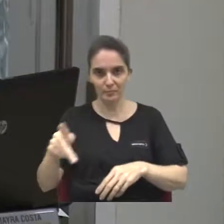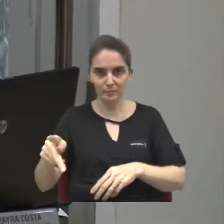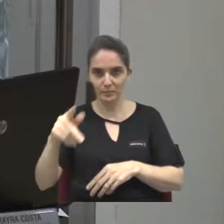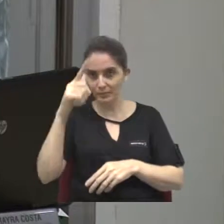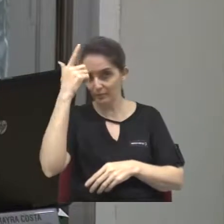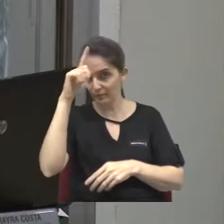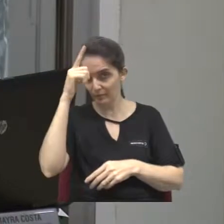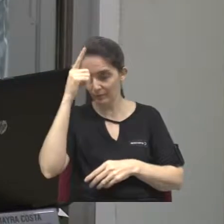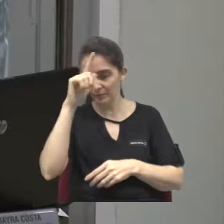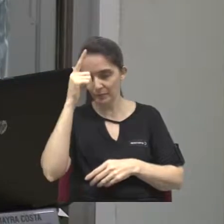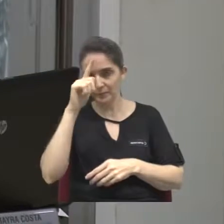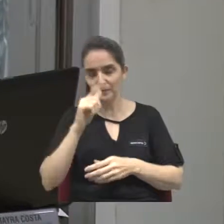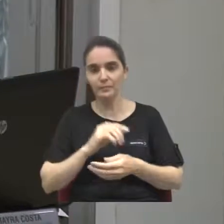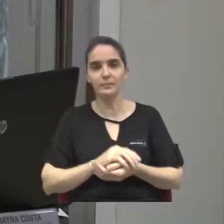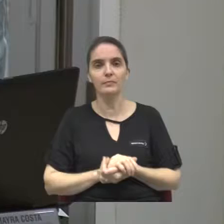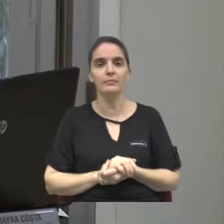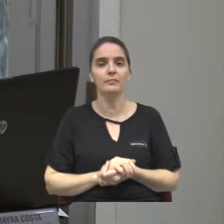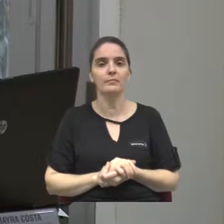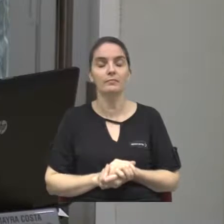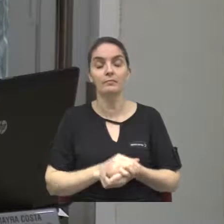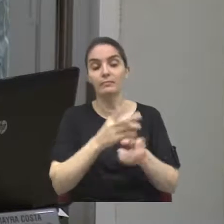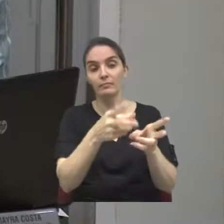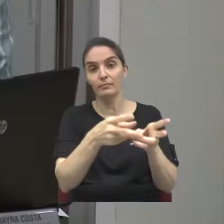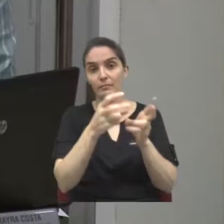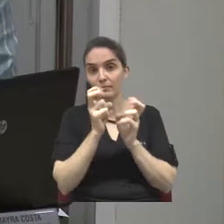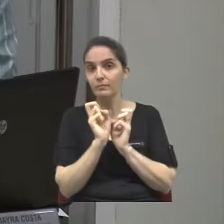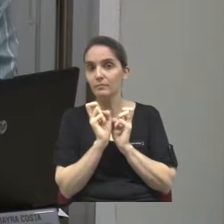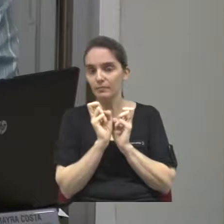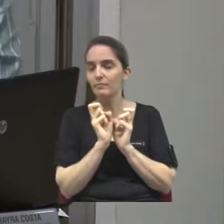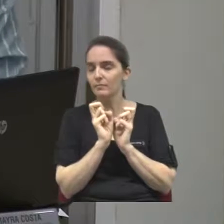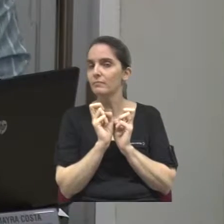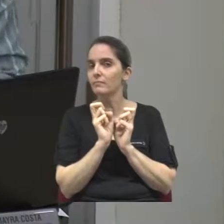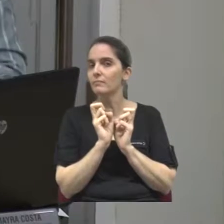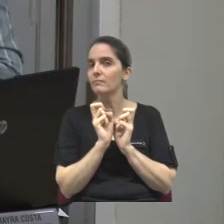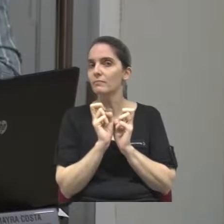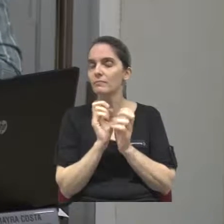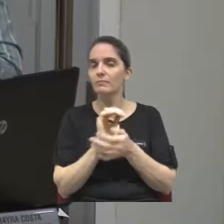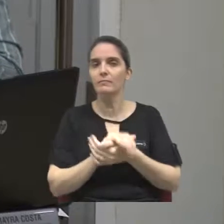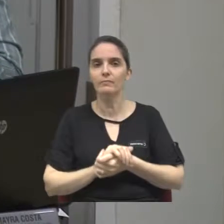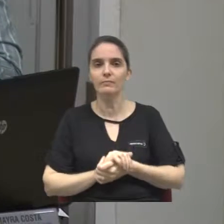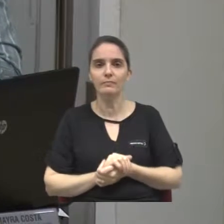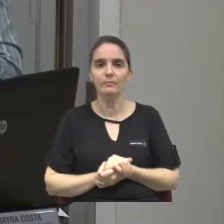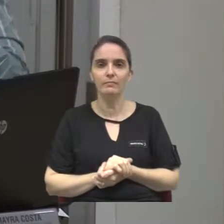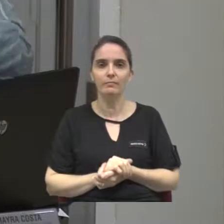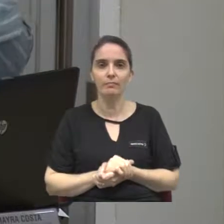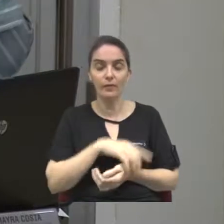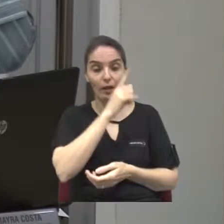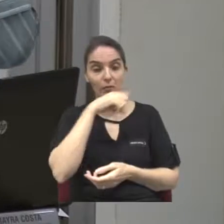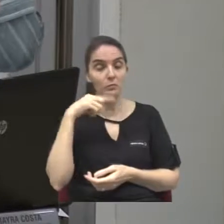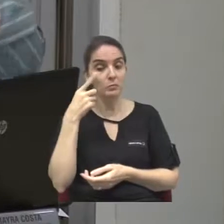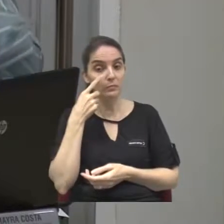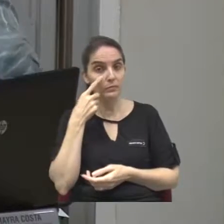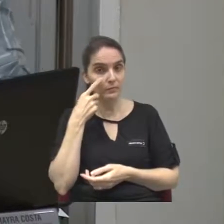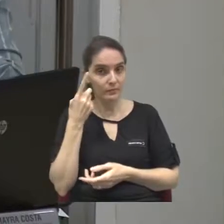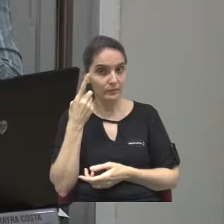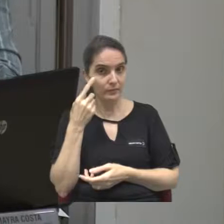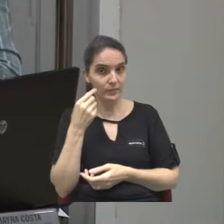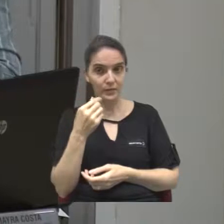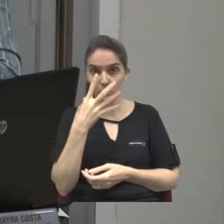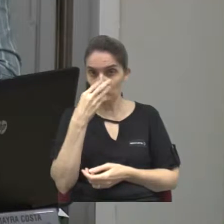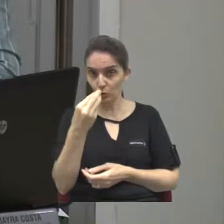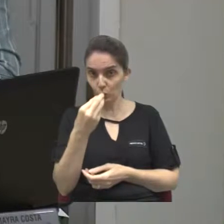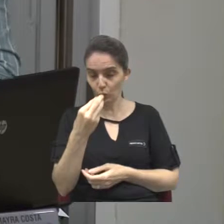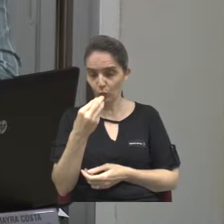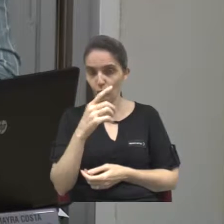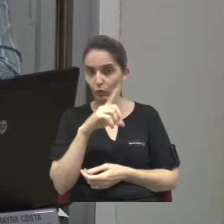ter tido esse olhar, essa sensibilidade. Eu vi as fotos quando o senhor foi lá na abertura, né,